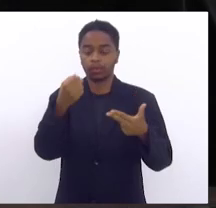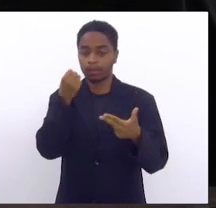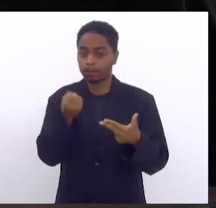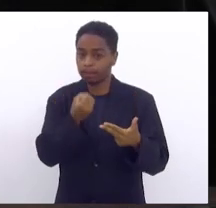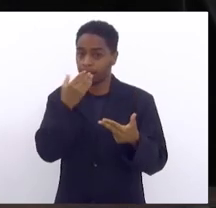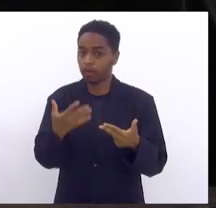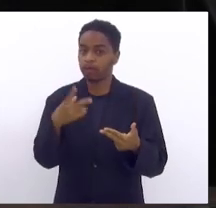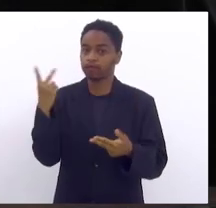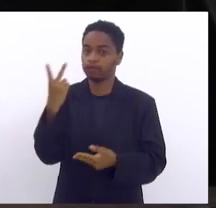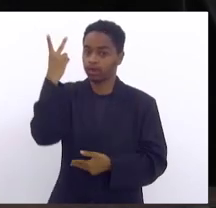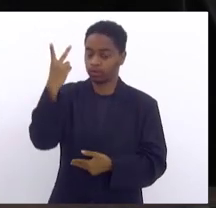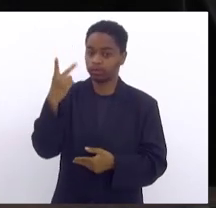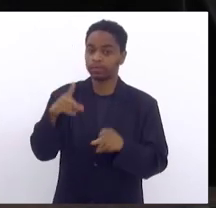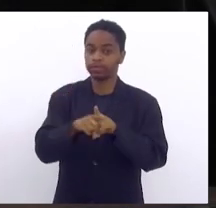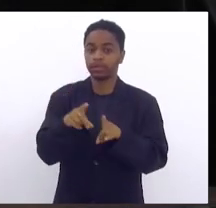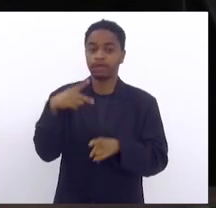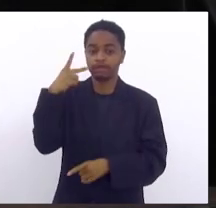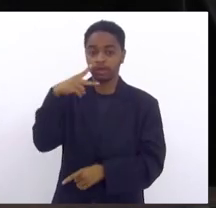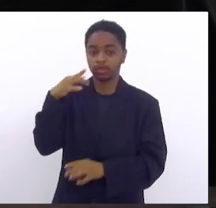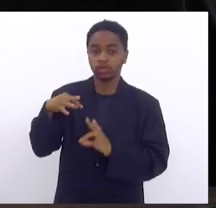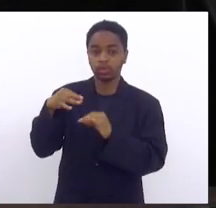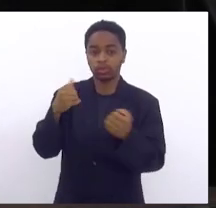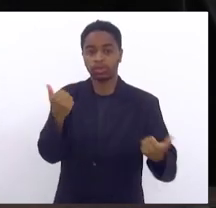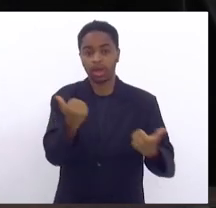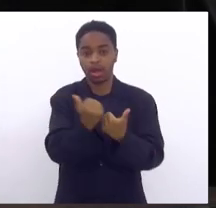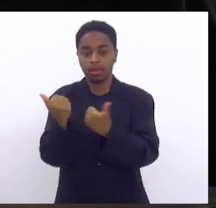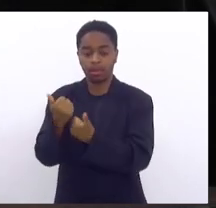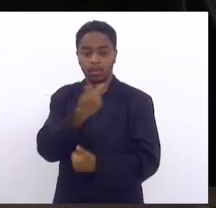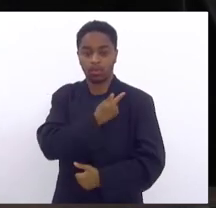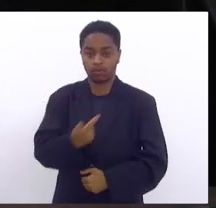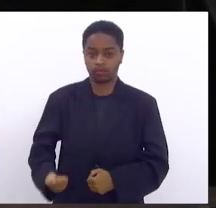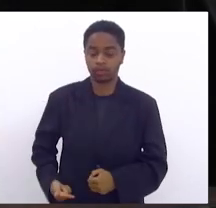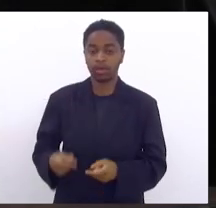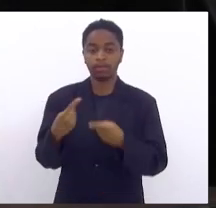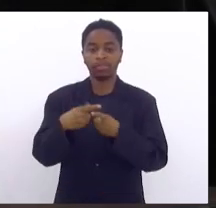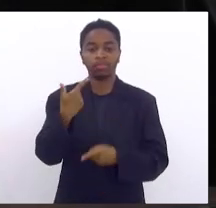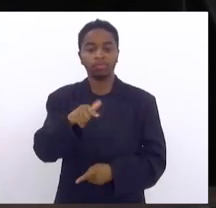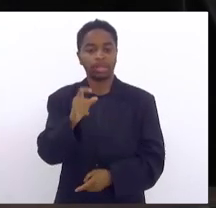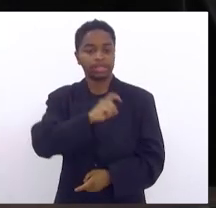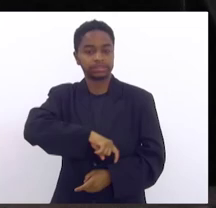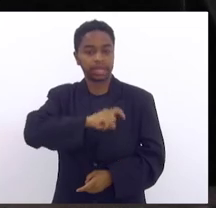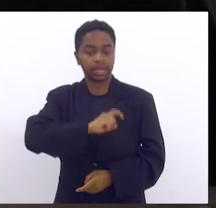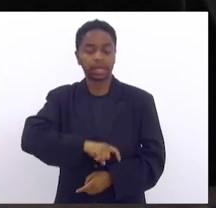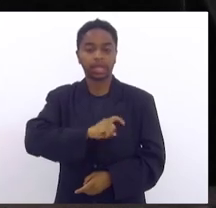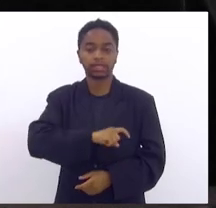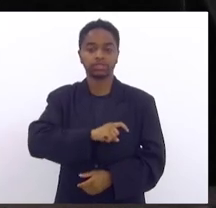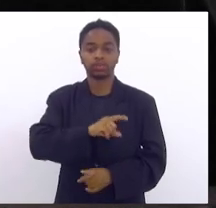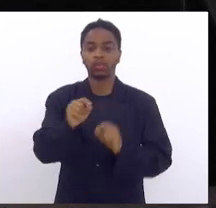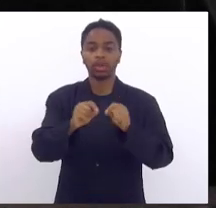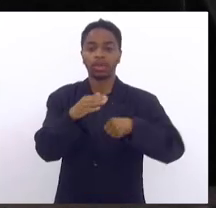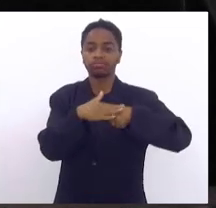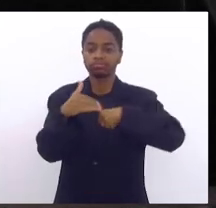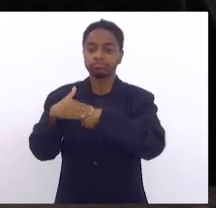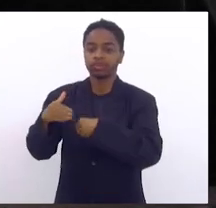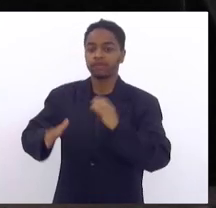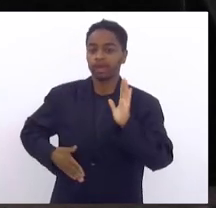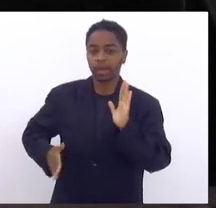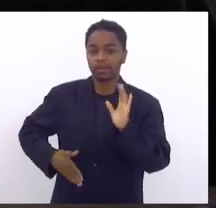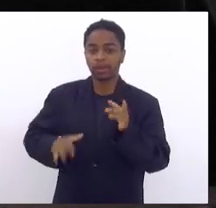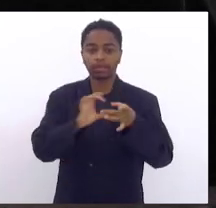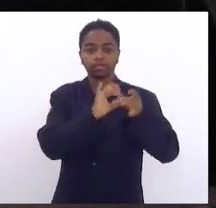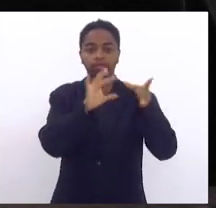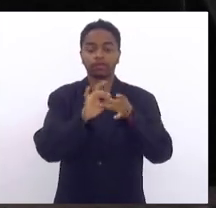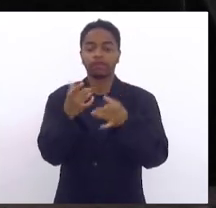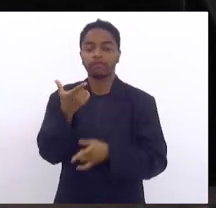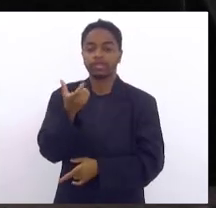Os nossos vereadores vão ser todos de base. Não vai ter mais essa sacanagem que está tendo de passar a mão em cima de vagabundo, liberar 26